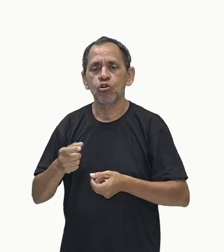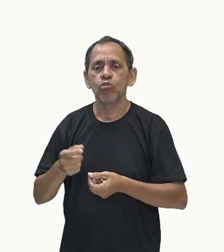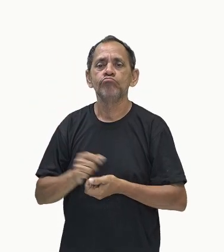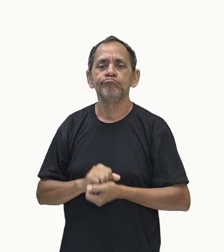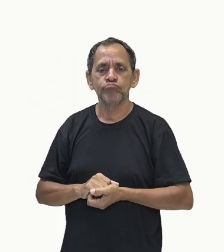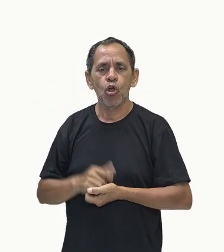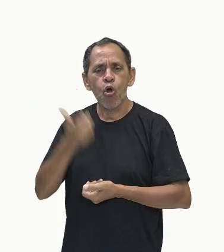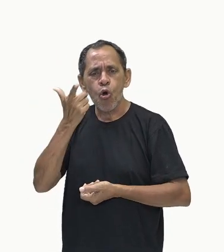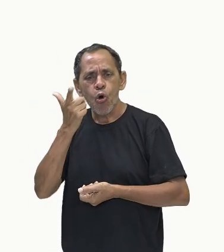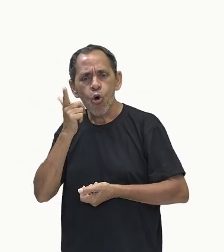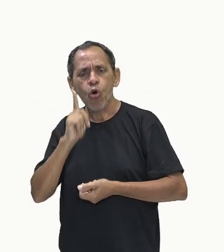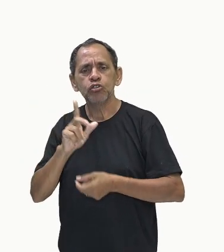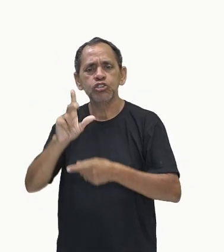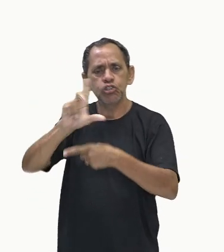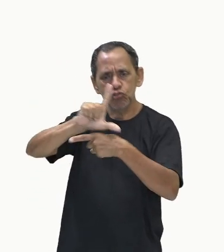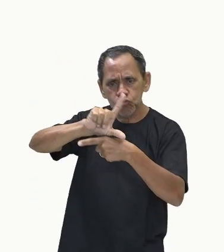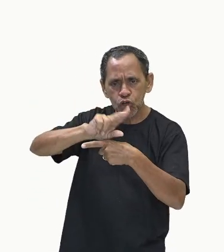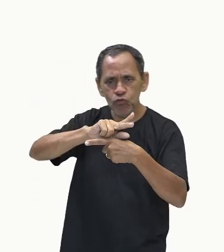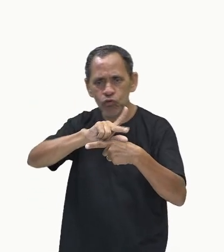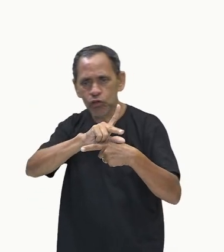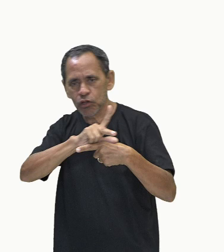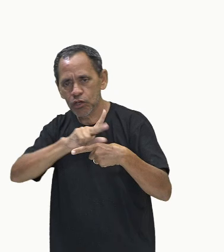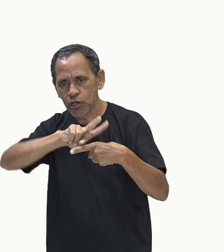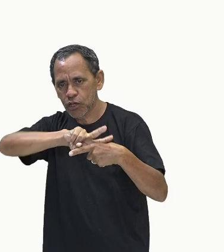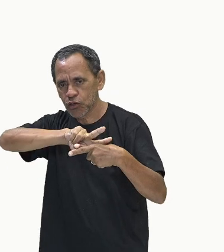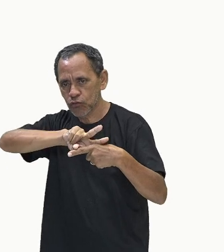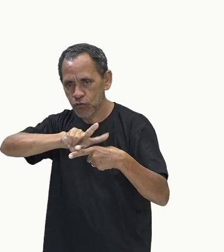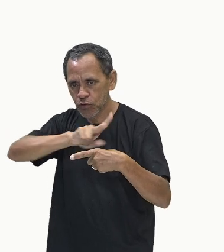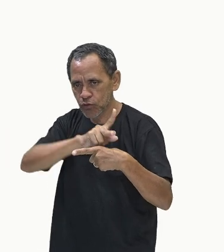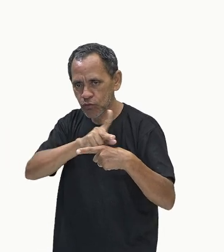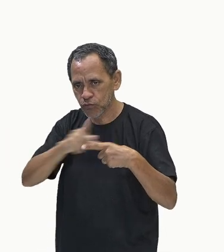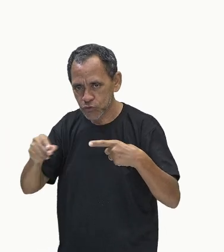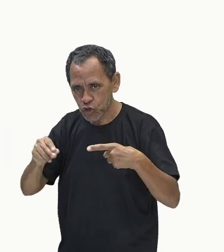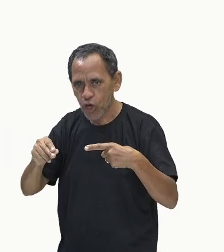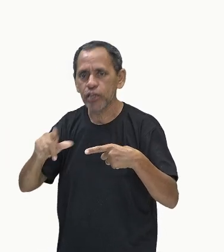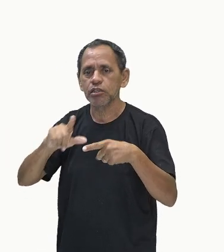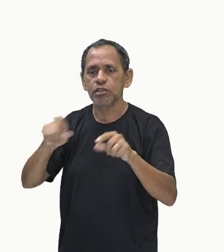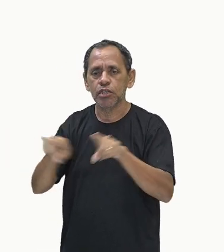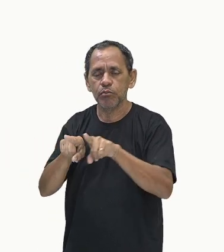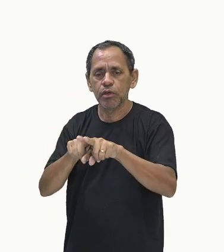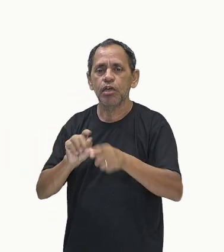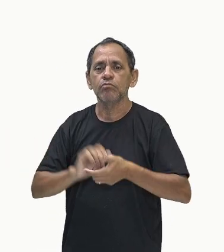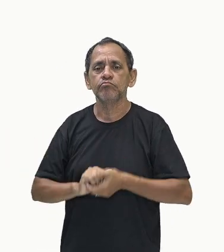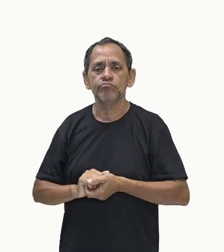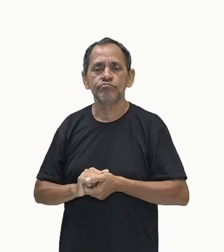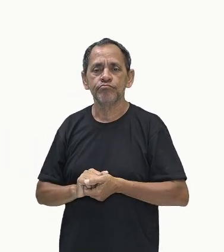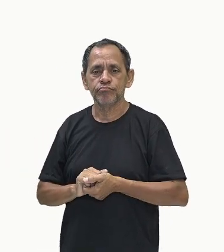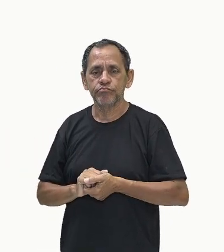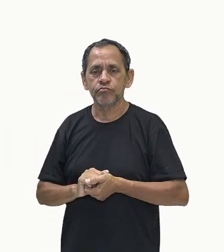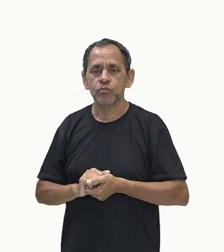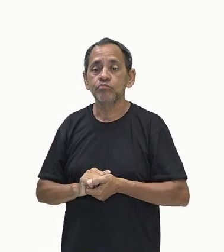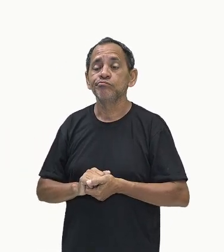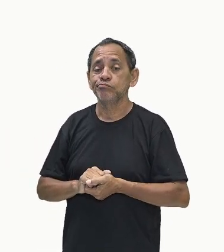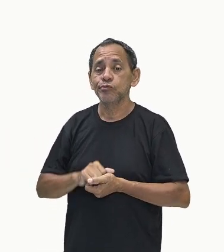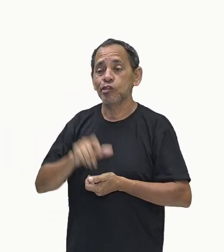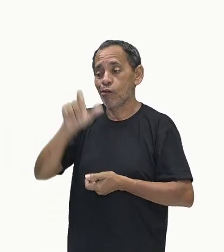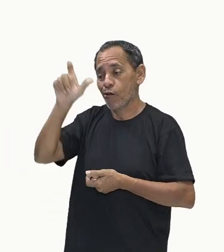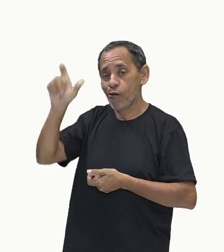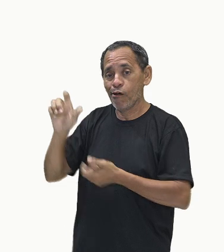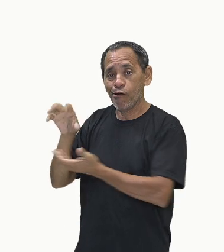ânimo necessário para derrotar os persas em outras batalhas. Xerxes, então, ele vai